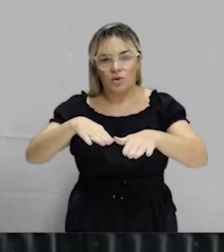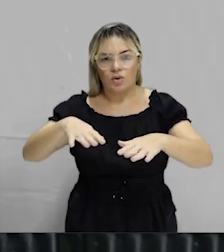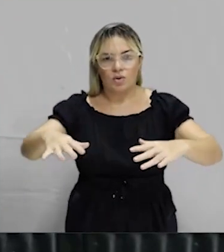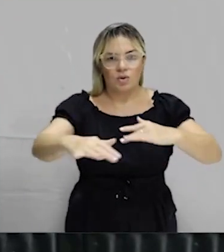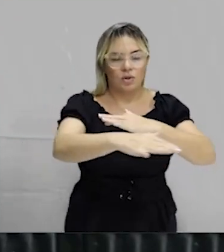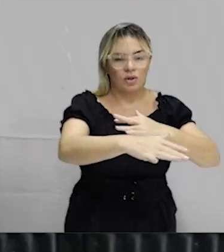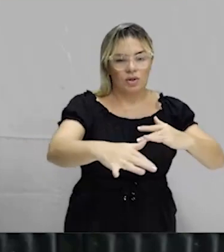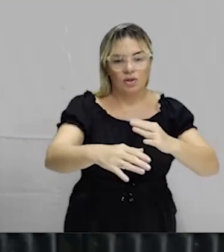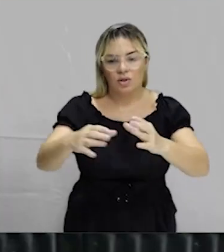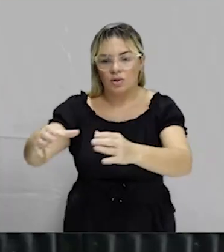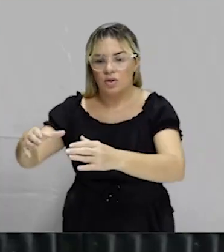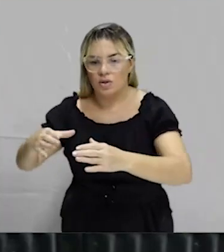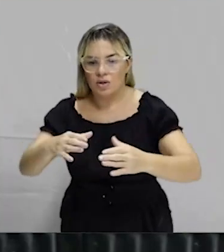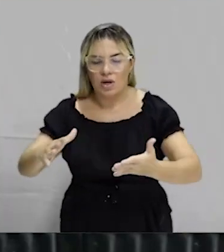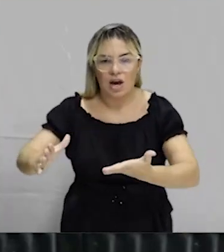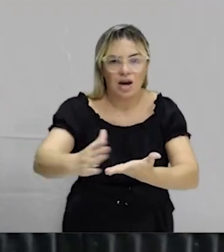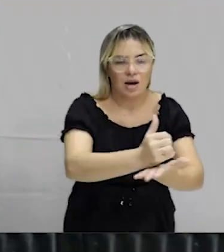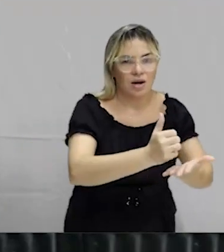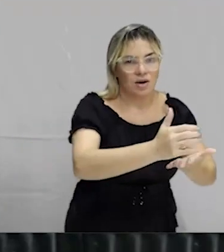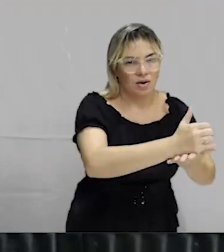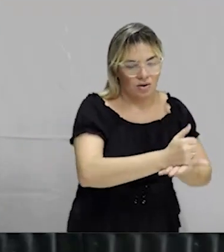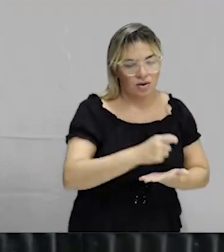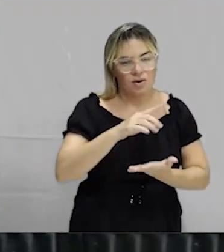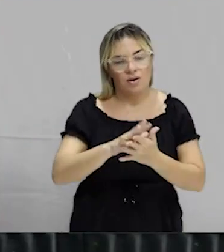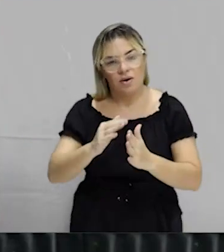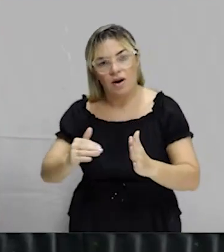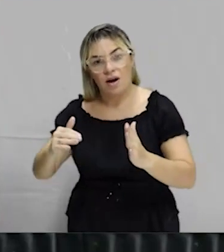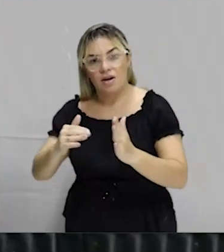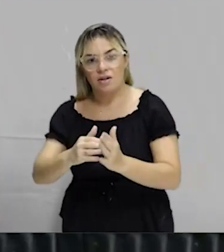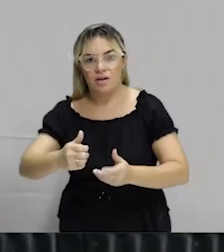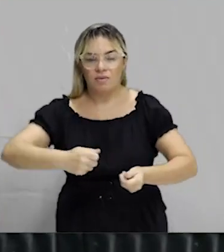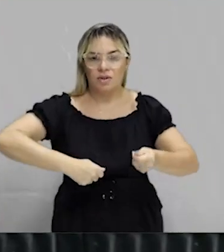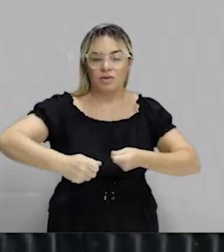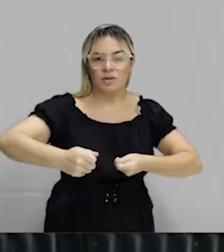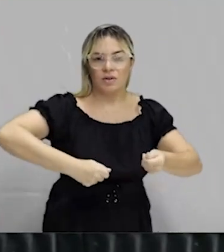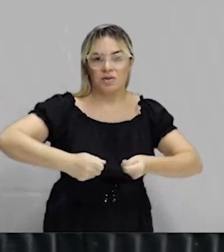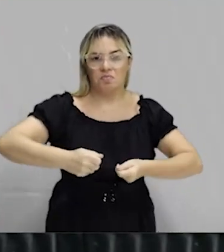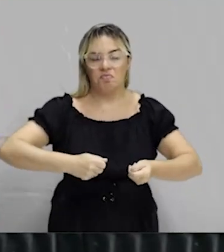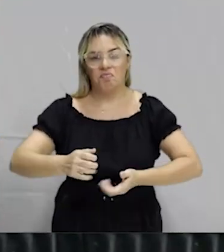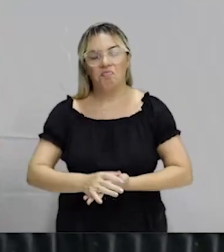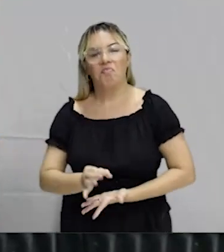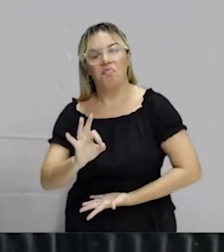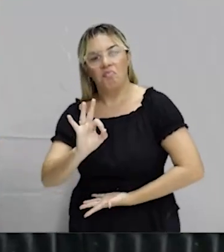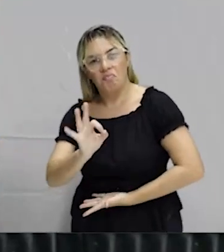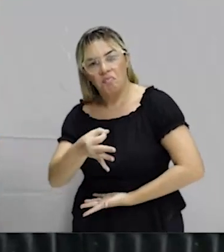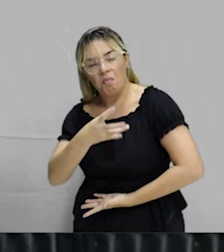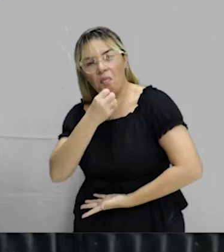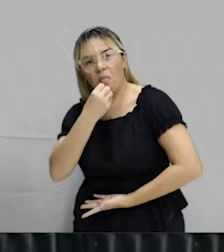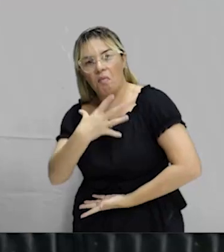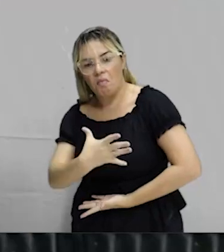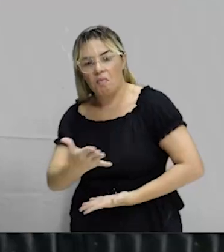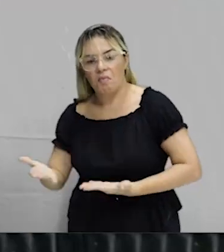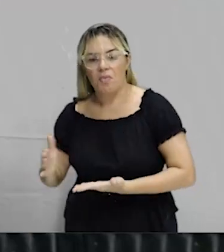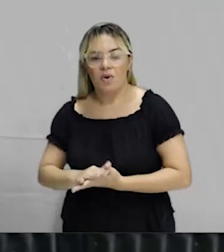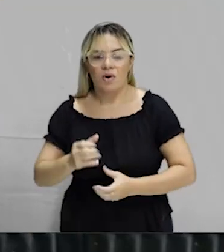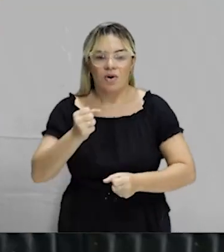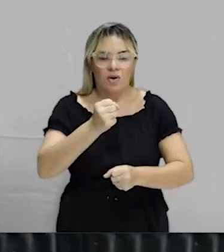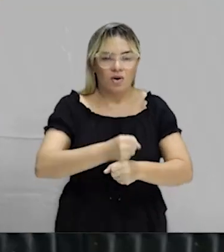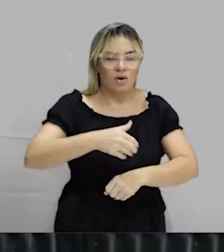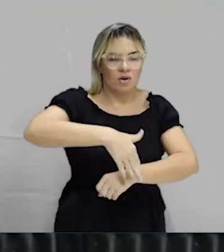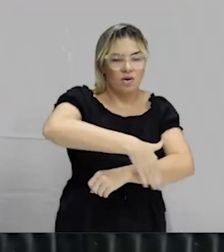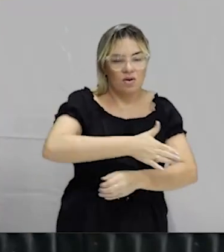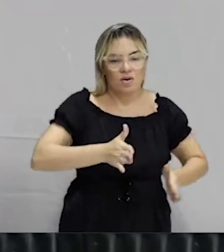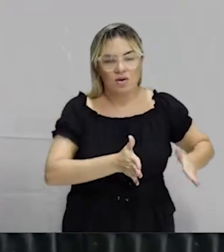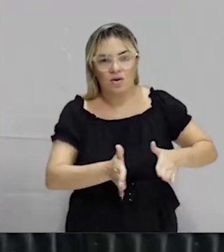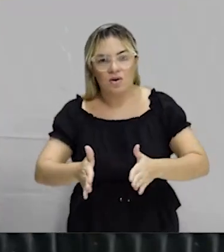conquistadas, e até mesmo uma administração mais eficiente. Então, a construção desse sistema de estradas e correios por